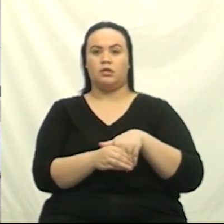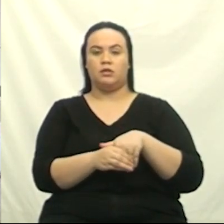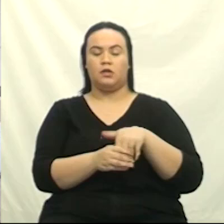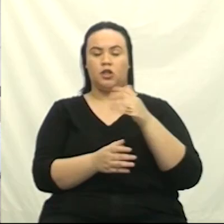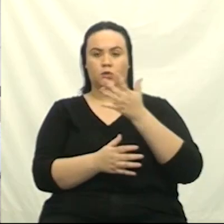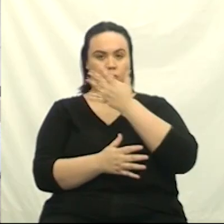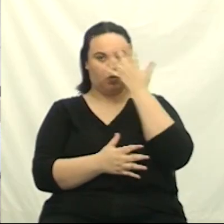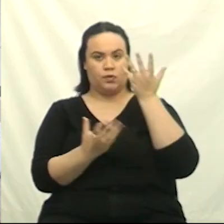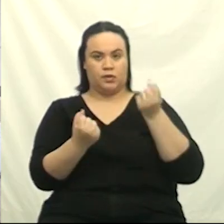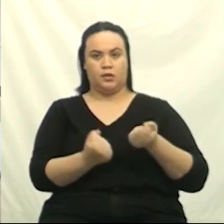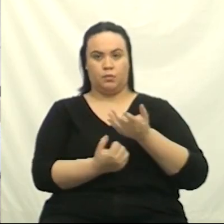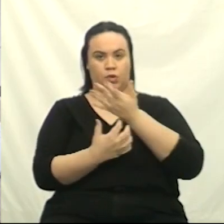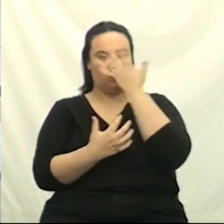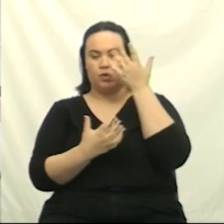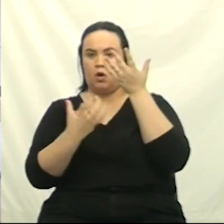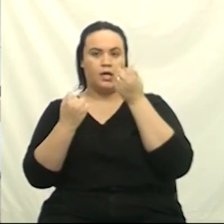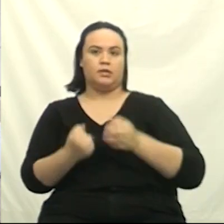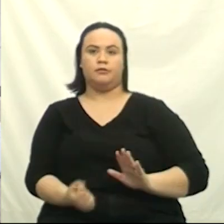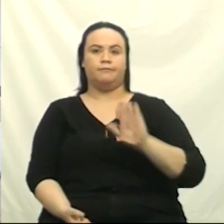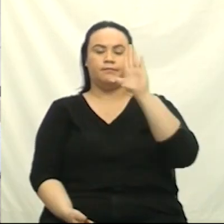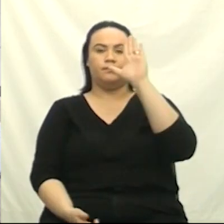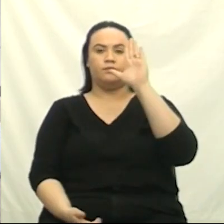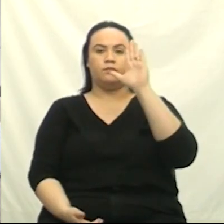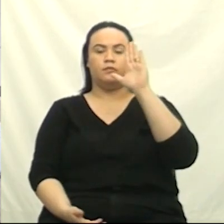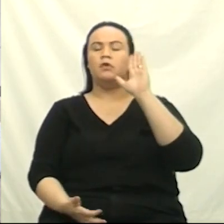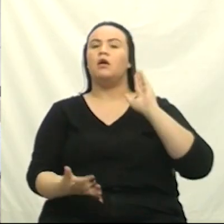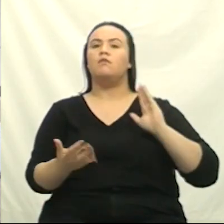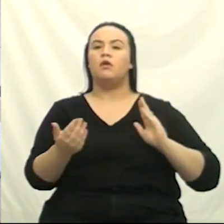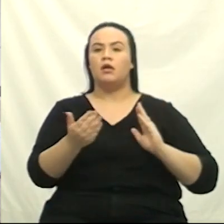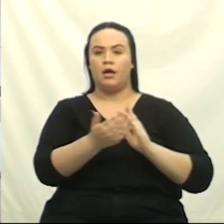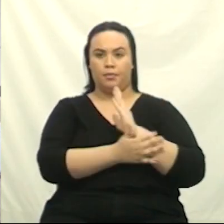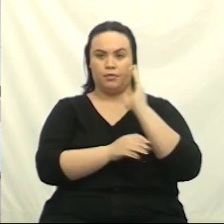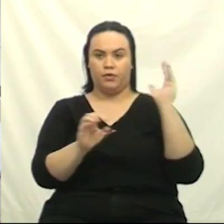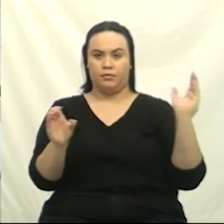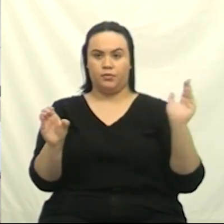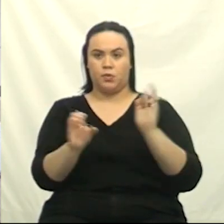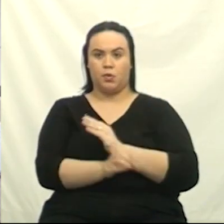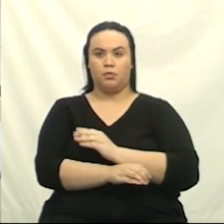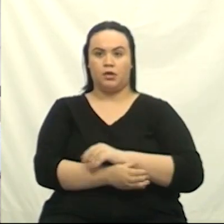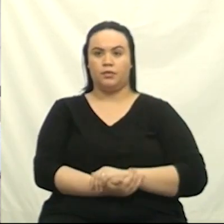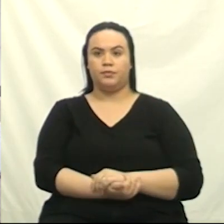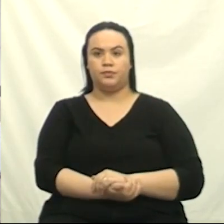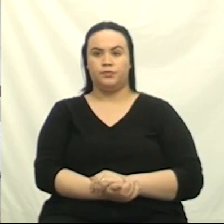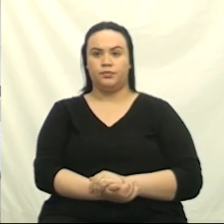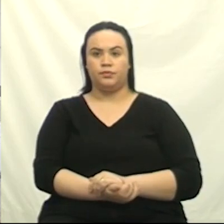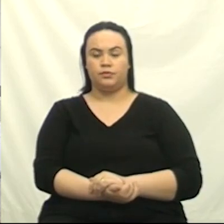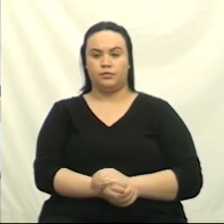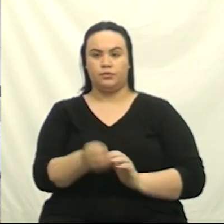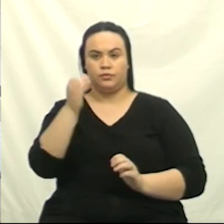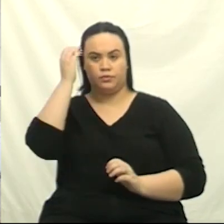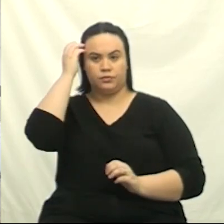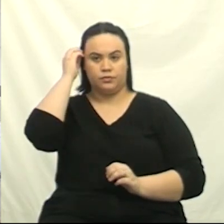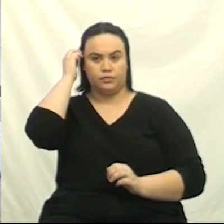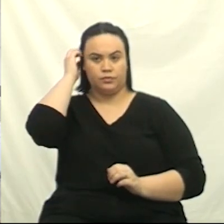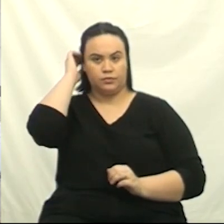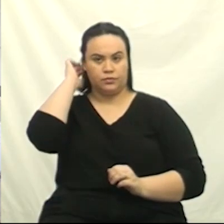votação favoráveis permaneçam como estamos contrário se manifeste o requerimento foi aprovado por unanimidade